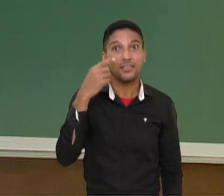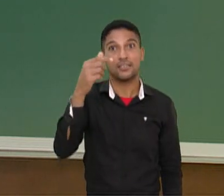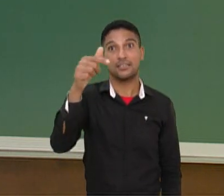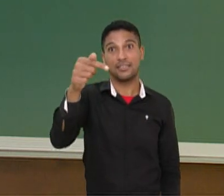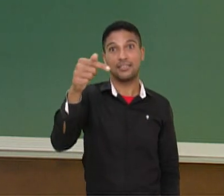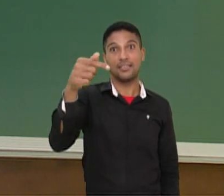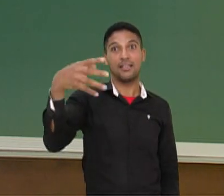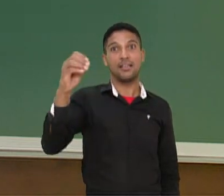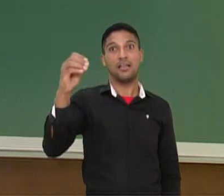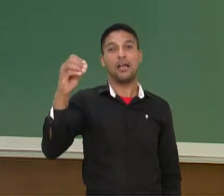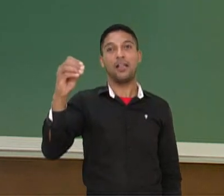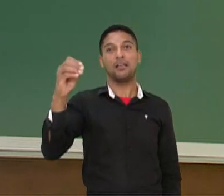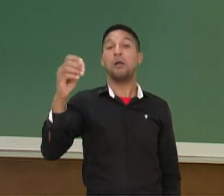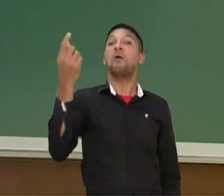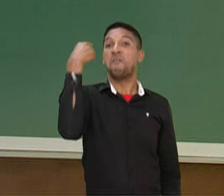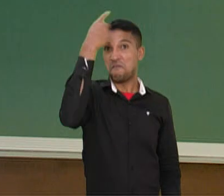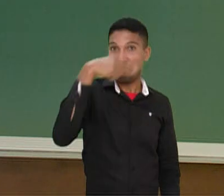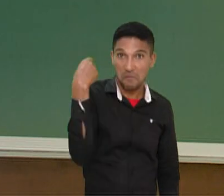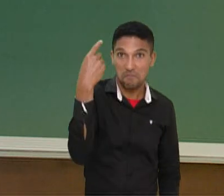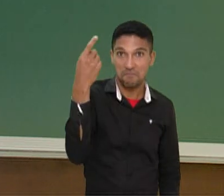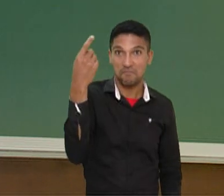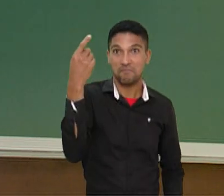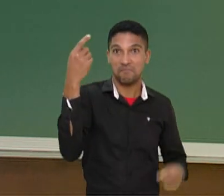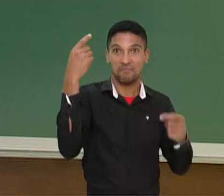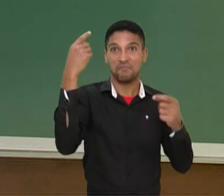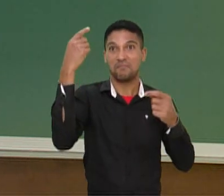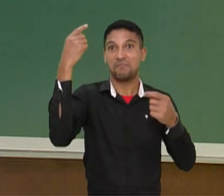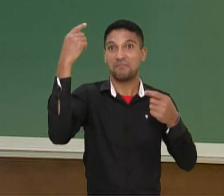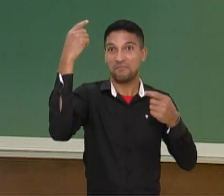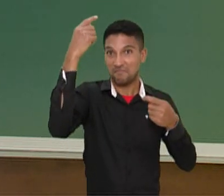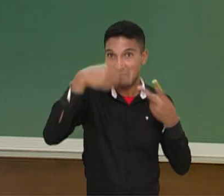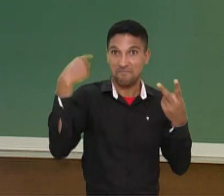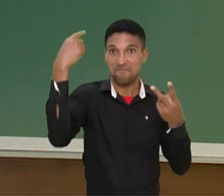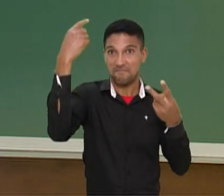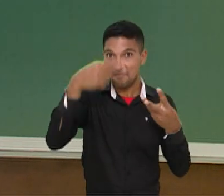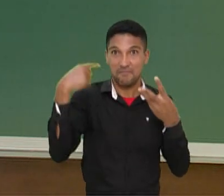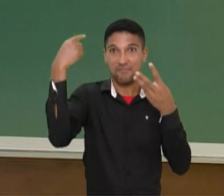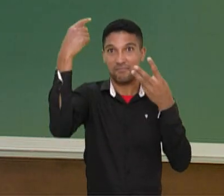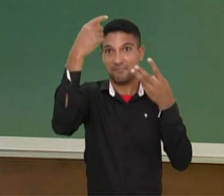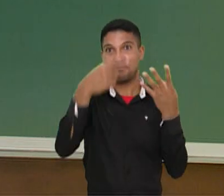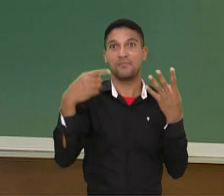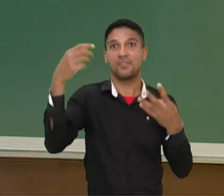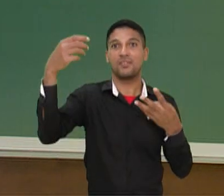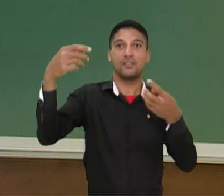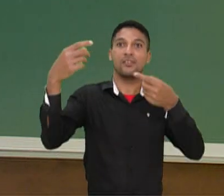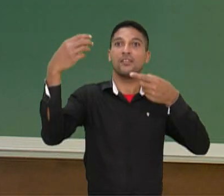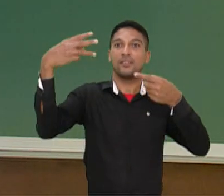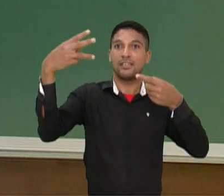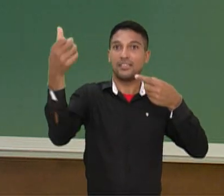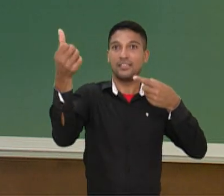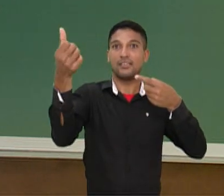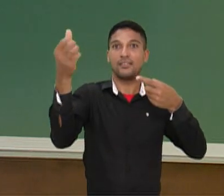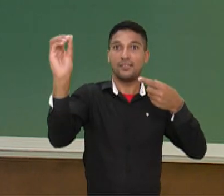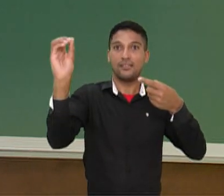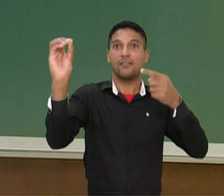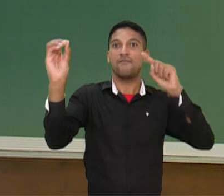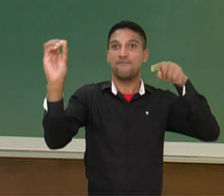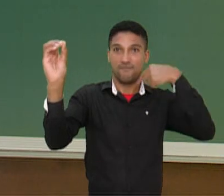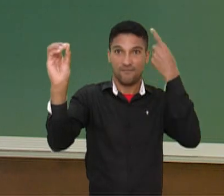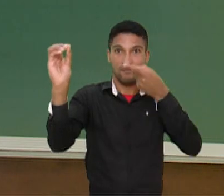voltas aí, ok? 3, 6, 9, 12, vai dando voltas, tá bom? É por isso que o número de grau vai tão alto